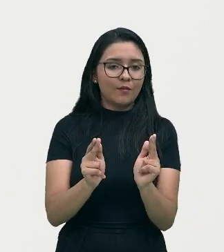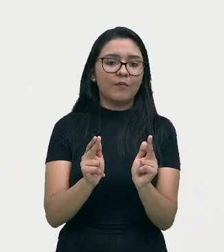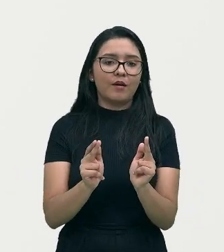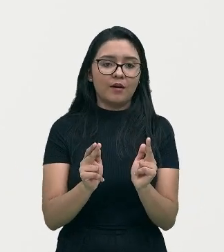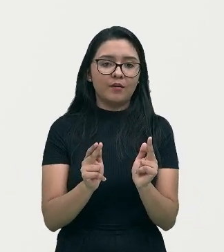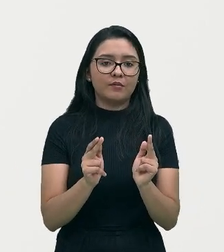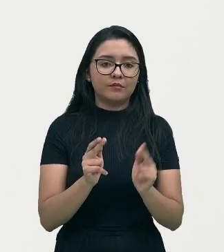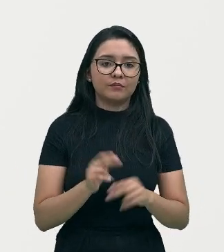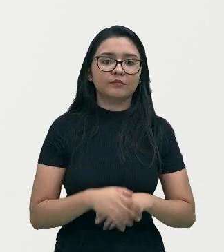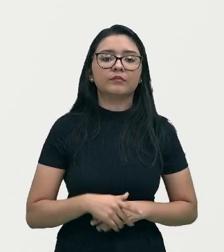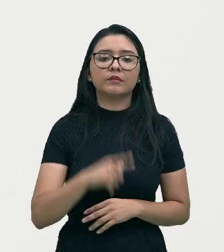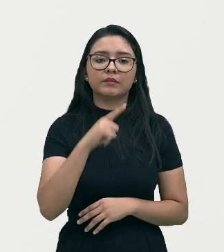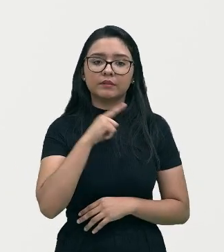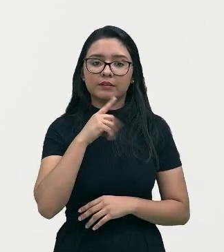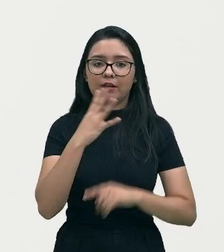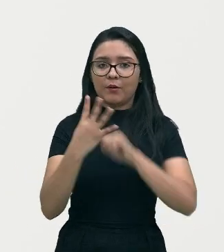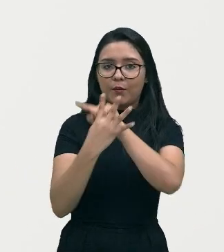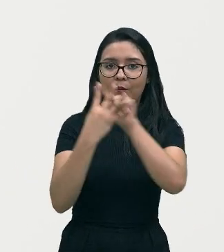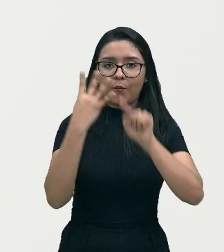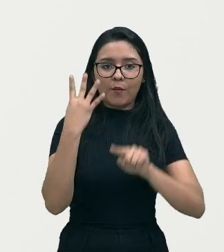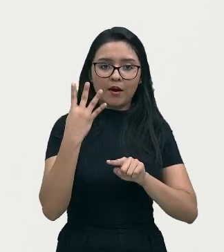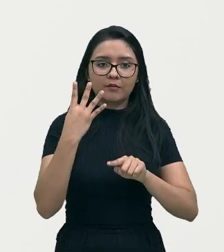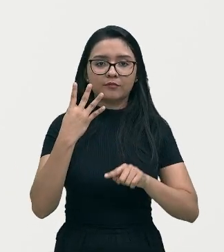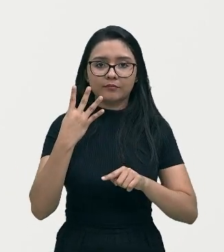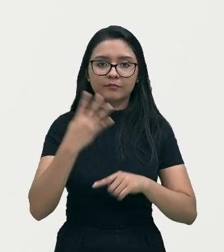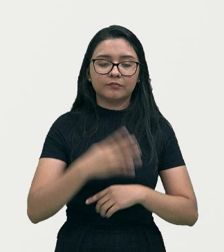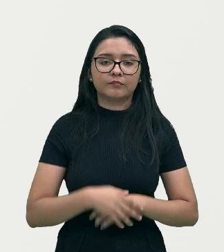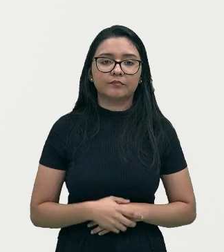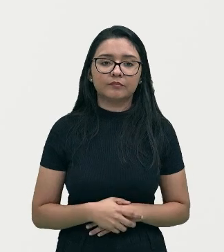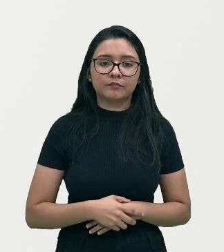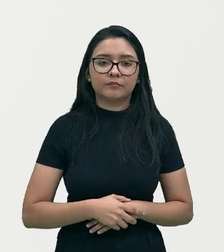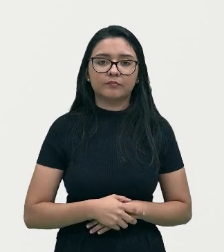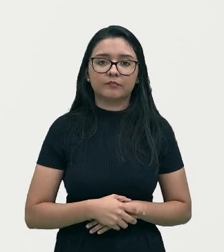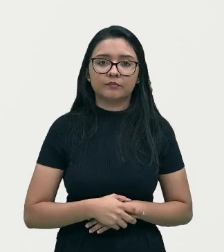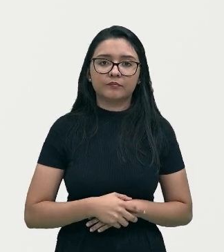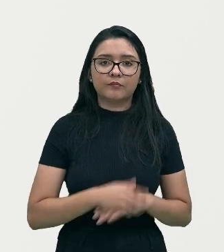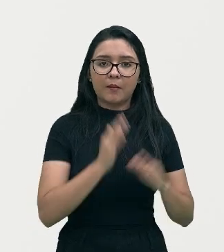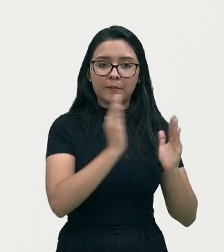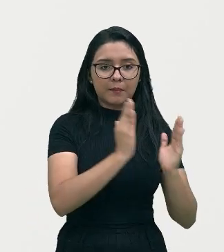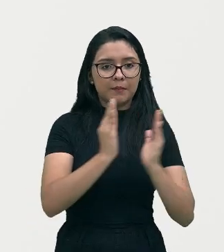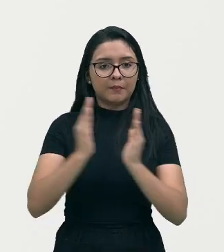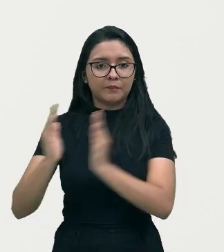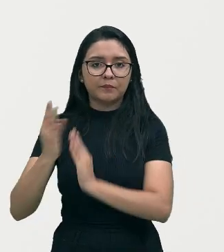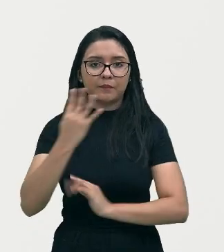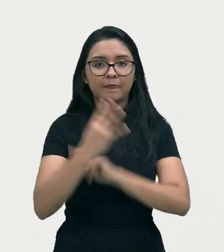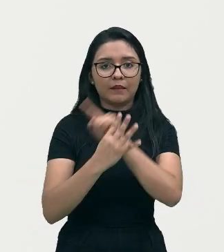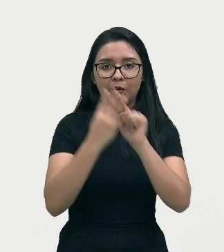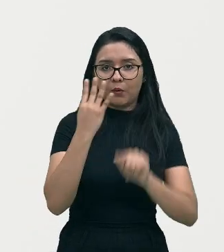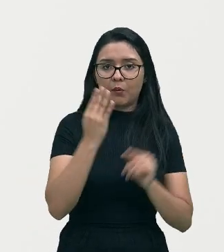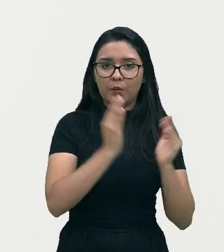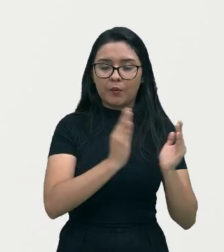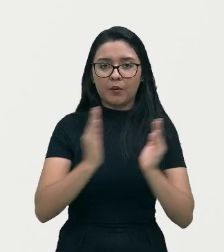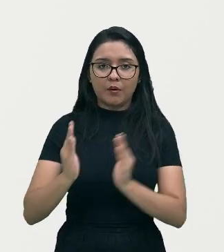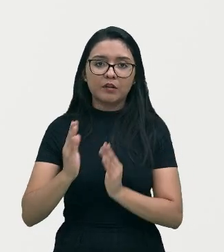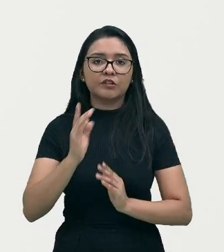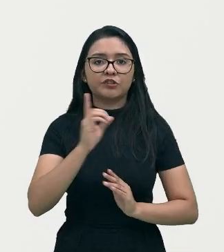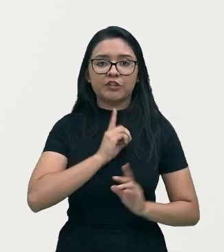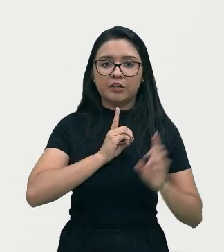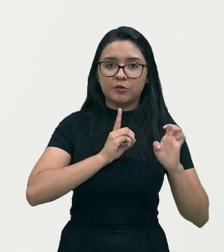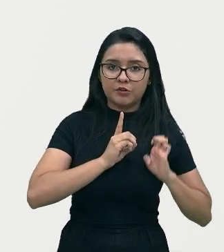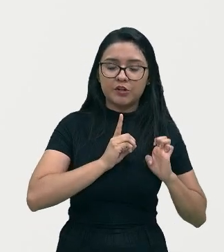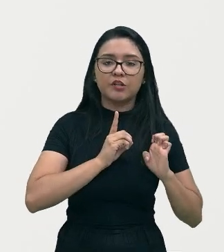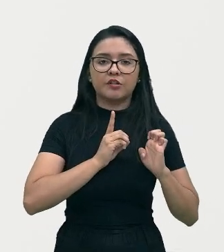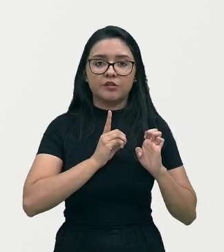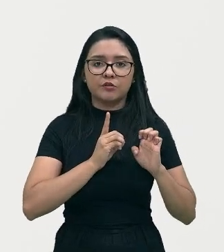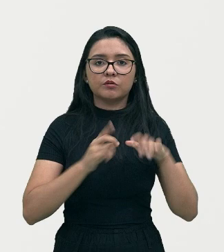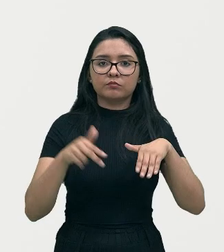aí 4 câmaras, tá bom? 4 câmaras, né? Átrio direito, átrio esquerdo, ventrículo